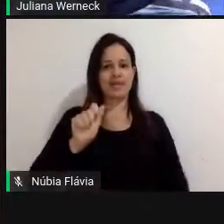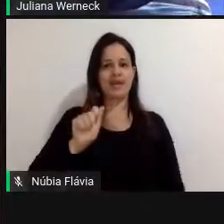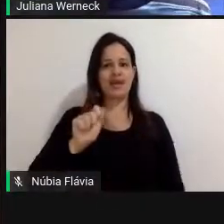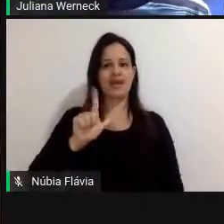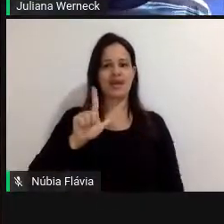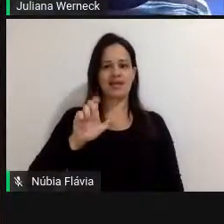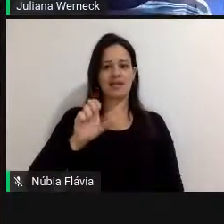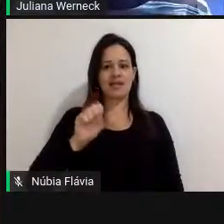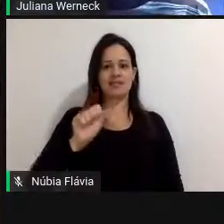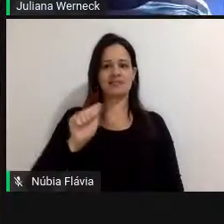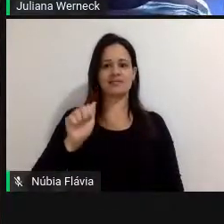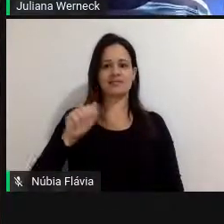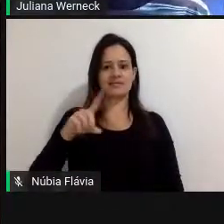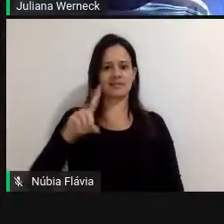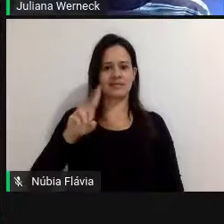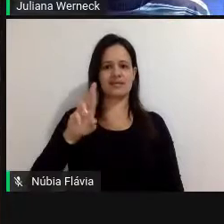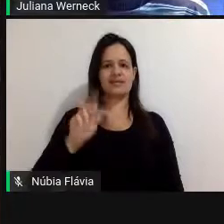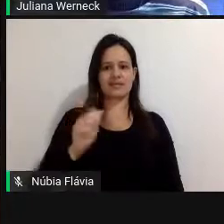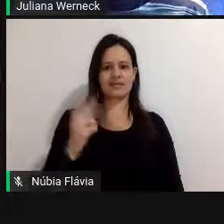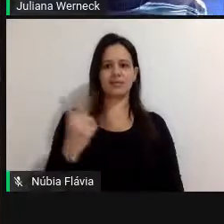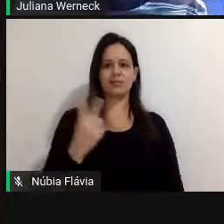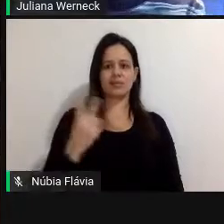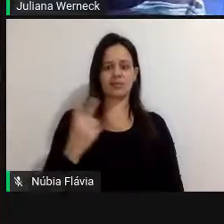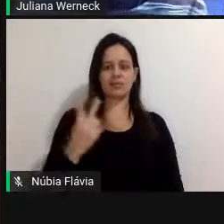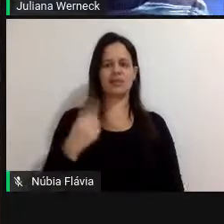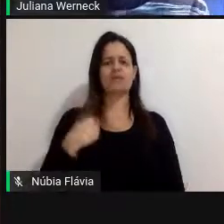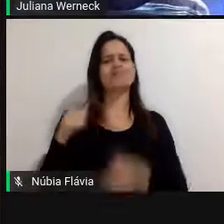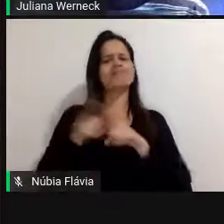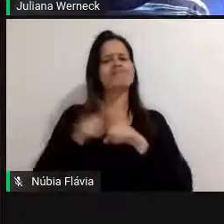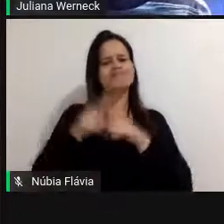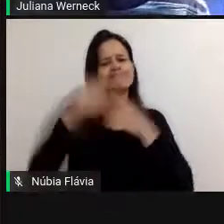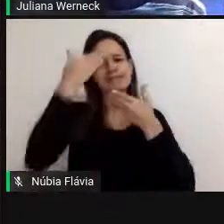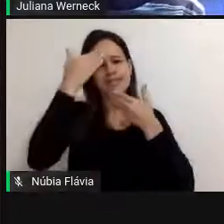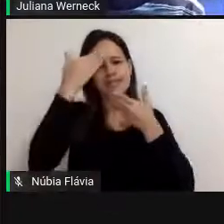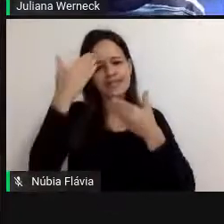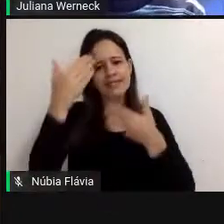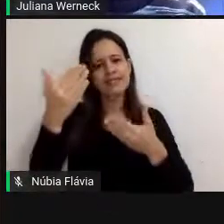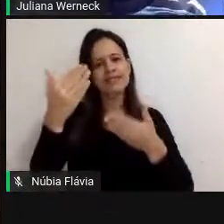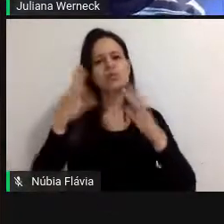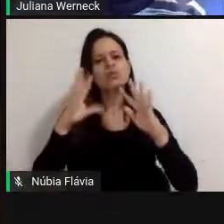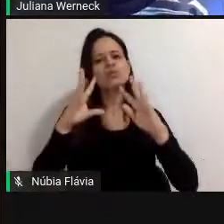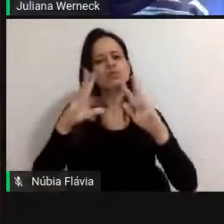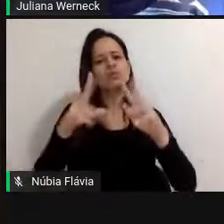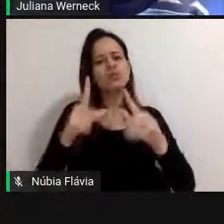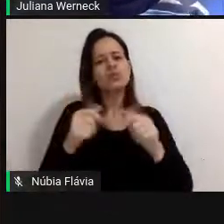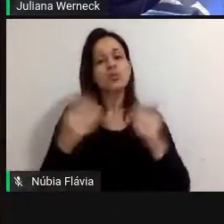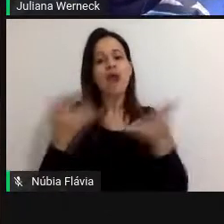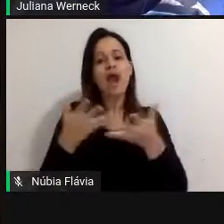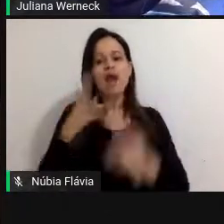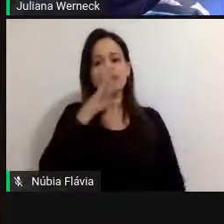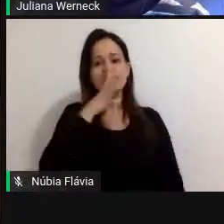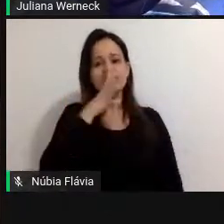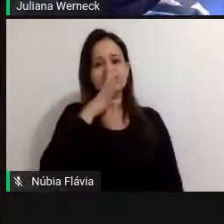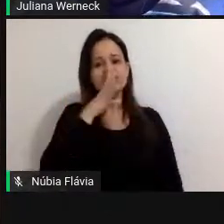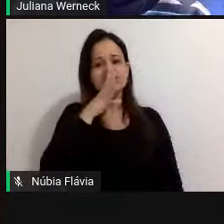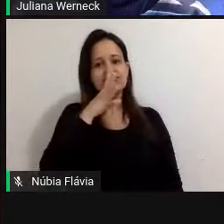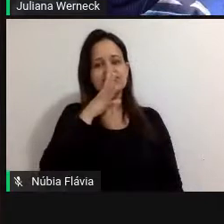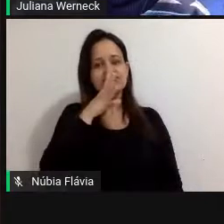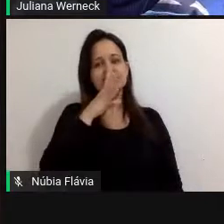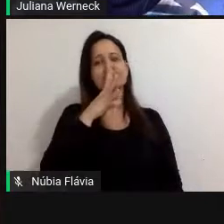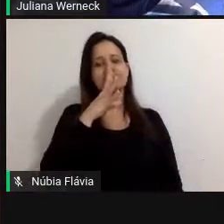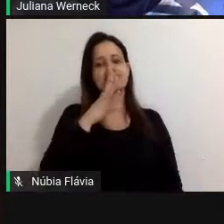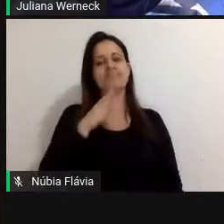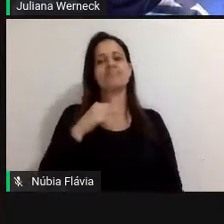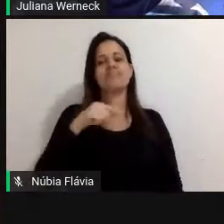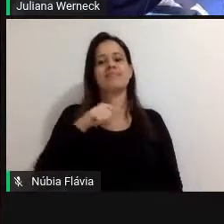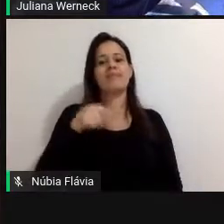Queria aproveitar para fazer um agradecimento, então, a todos que estão aqui presentes, aos que contribuíram para que